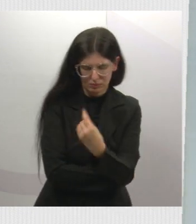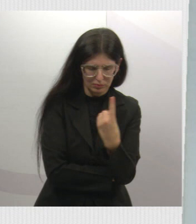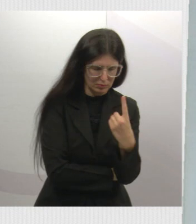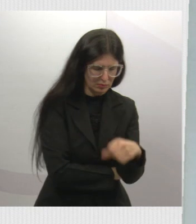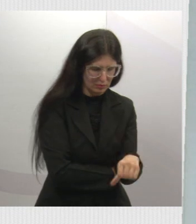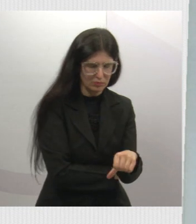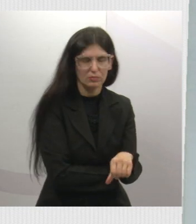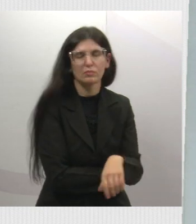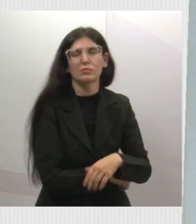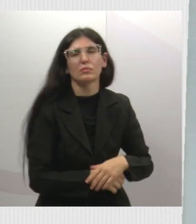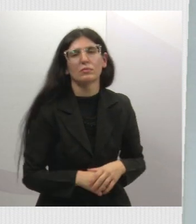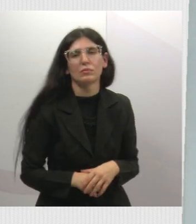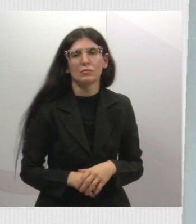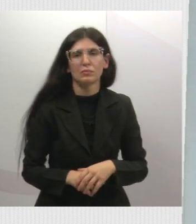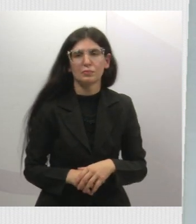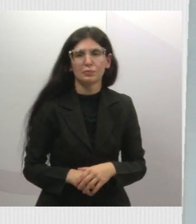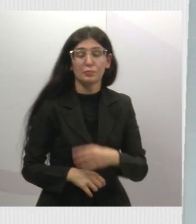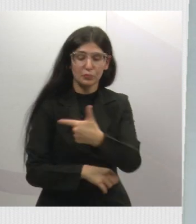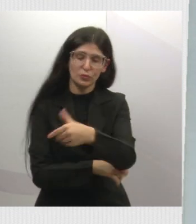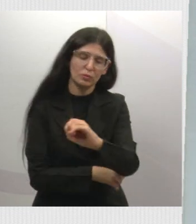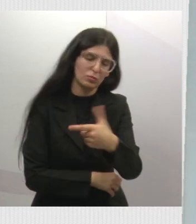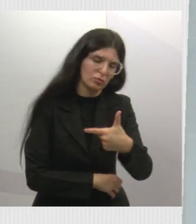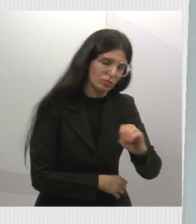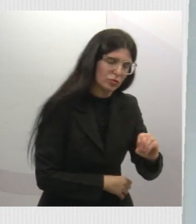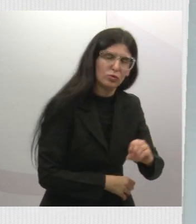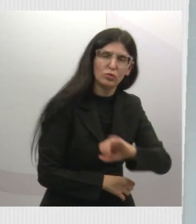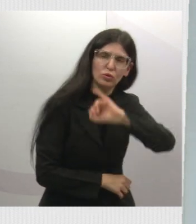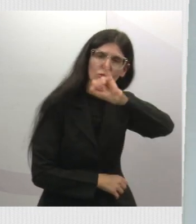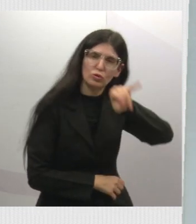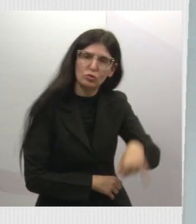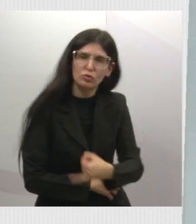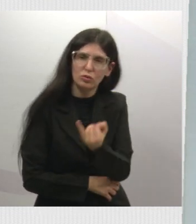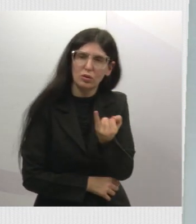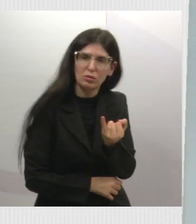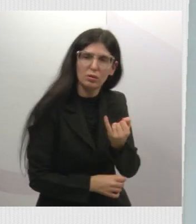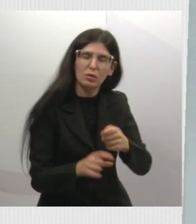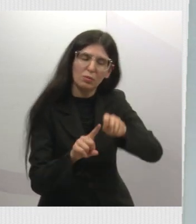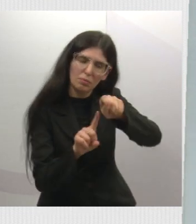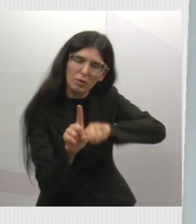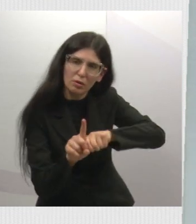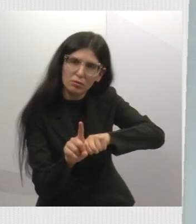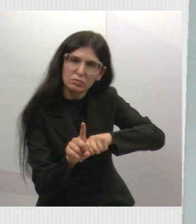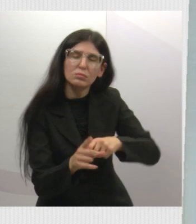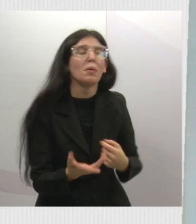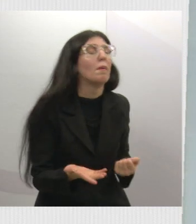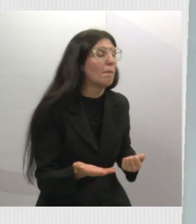vencimento para o início de janeiro de 2020, foram quitados.